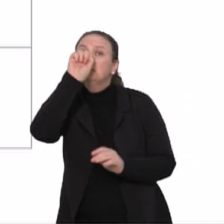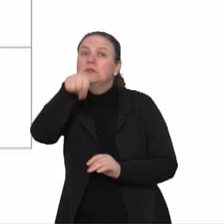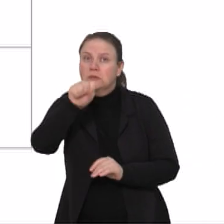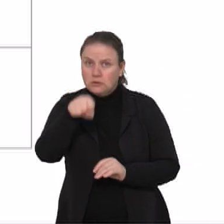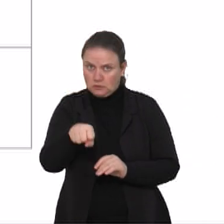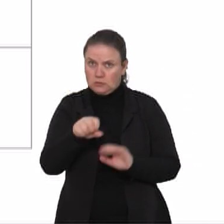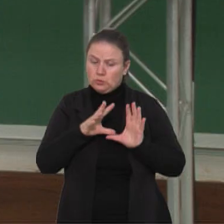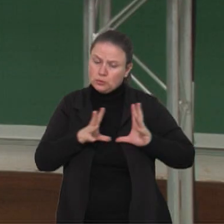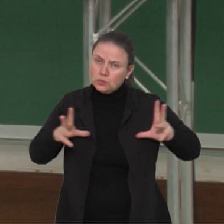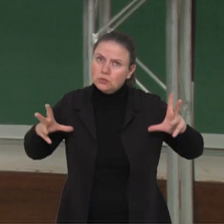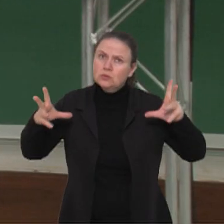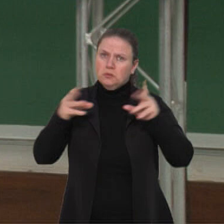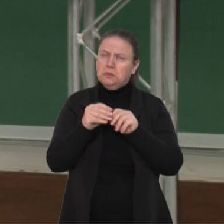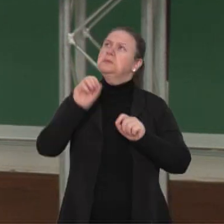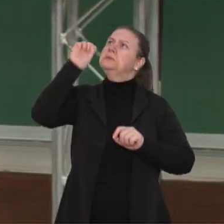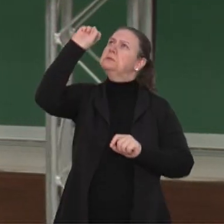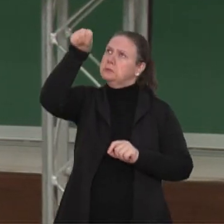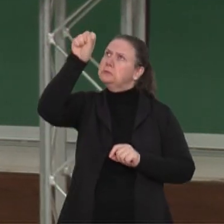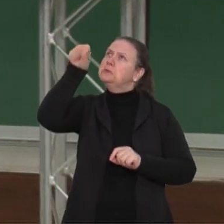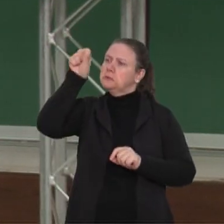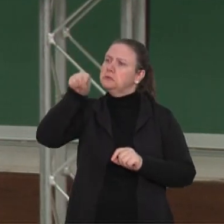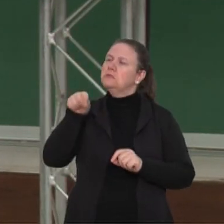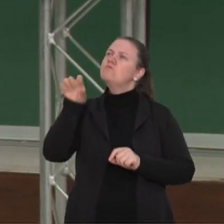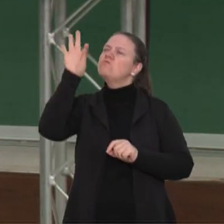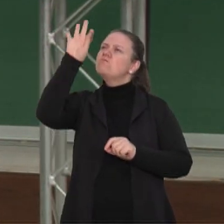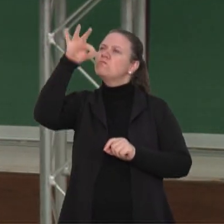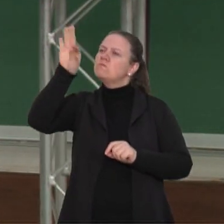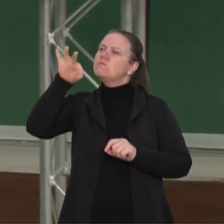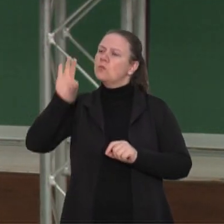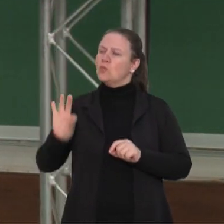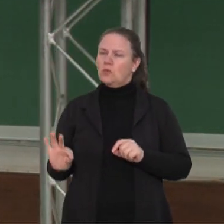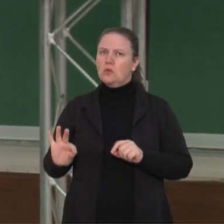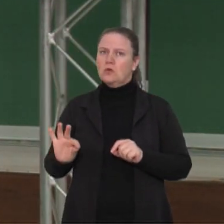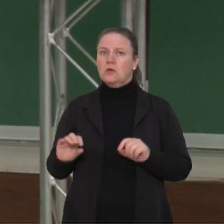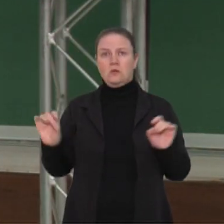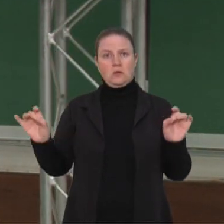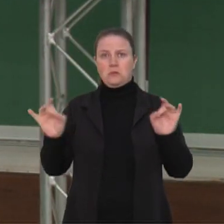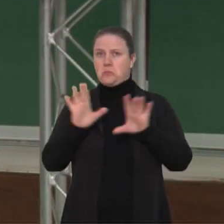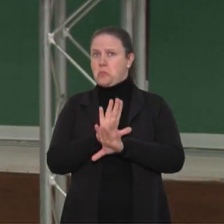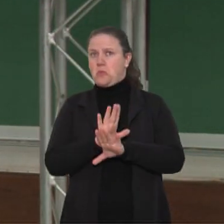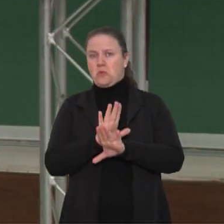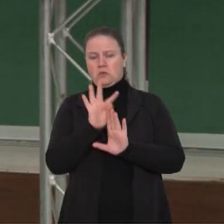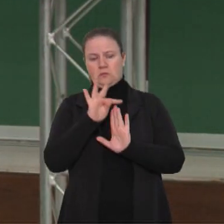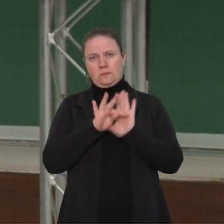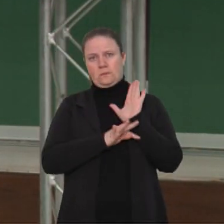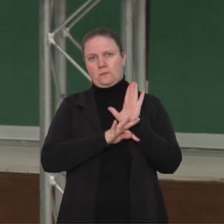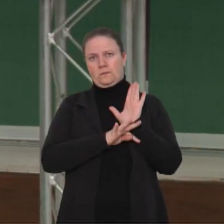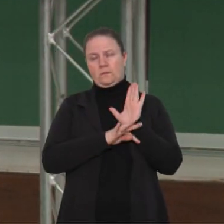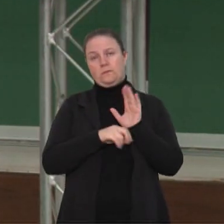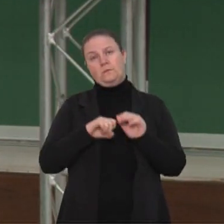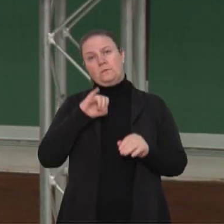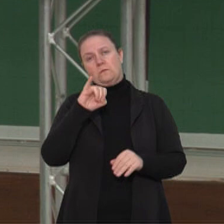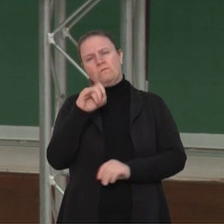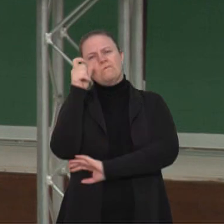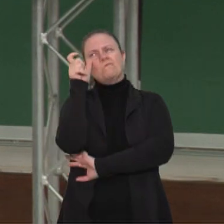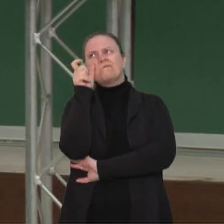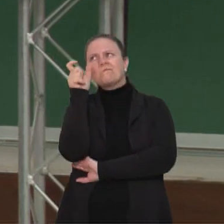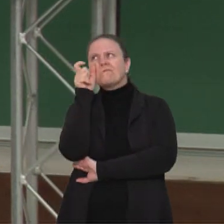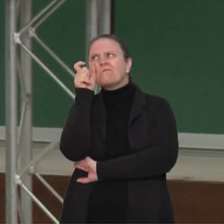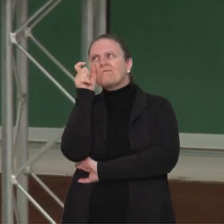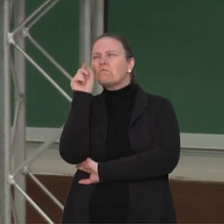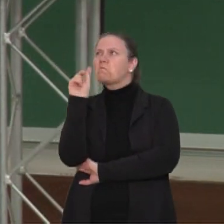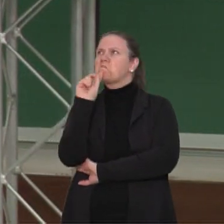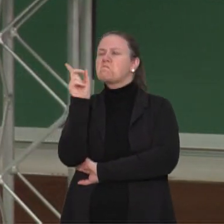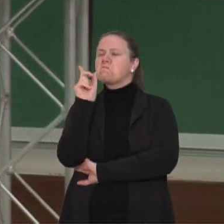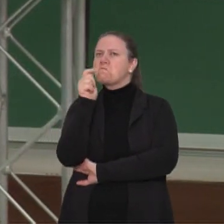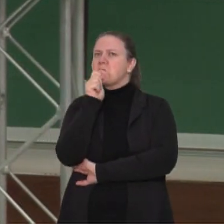a todas essas perguntas, indica que teu texto está pronto. Se você ver que não fez